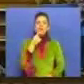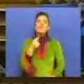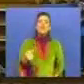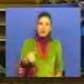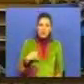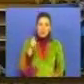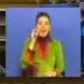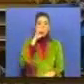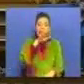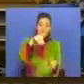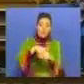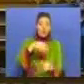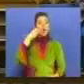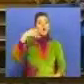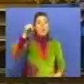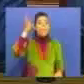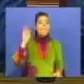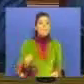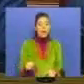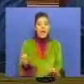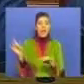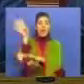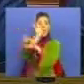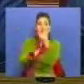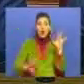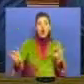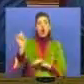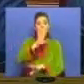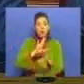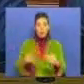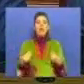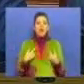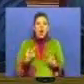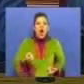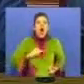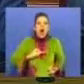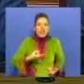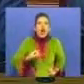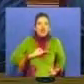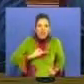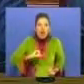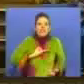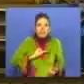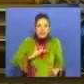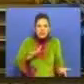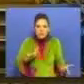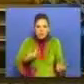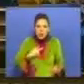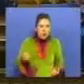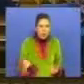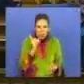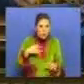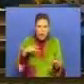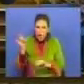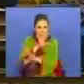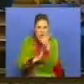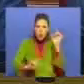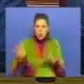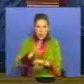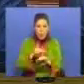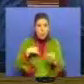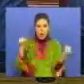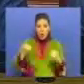que quem vota no PS é a Europa. E nós somos o quê? Bosquímanos? Não somos europeus por